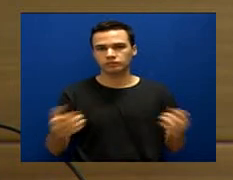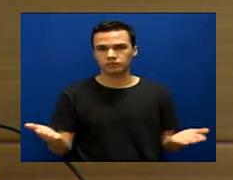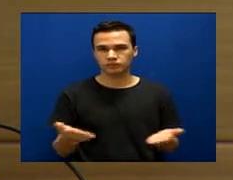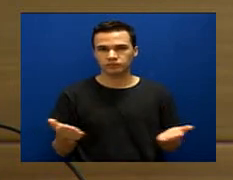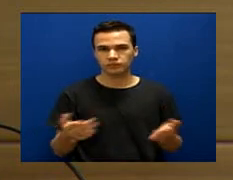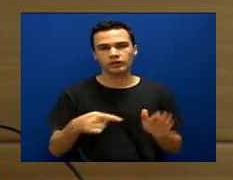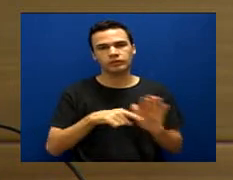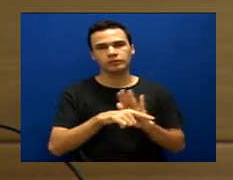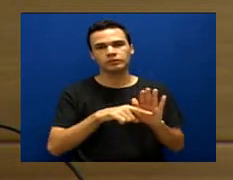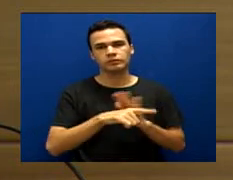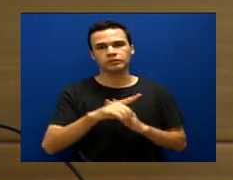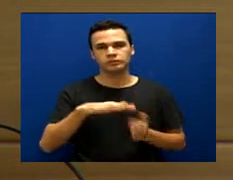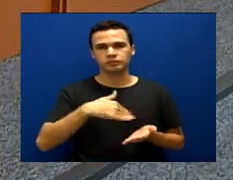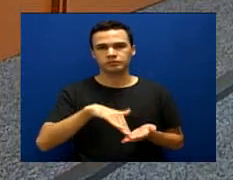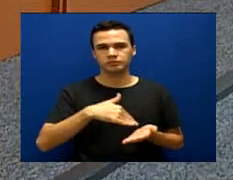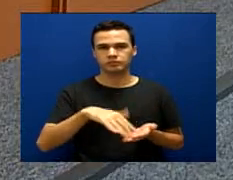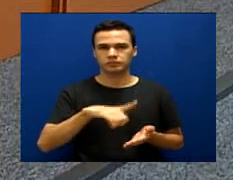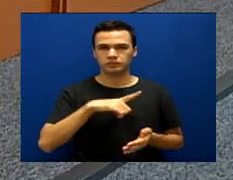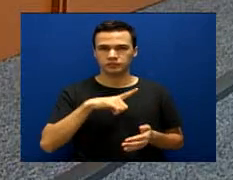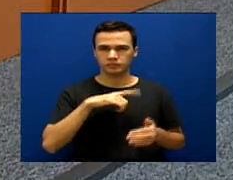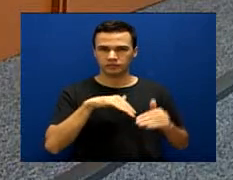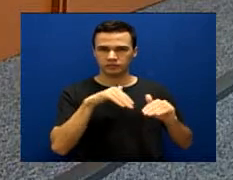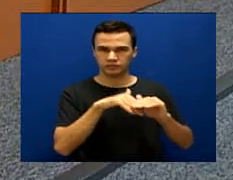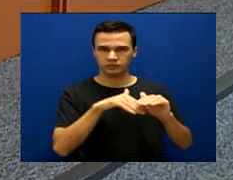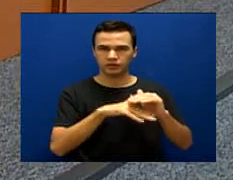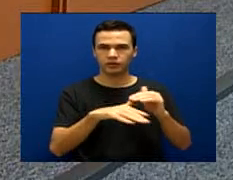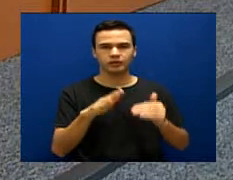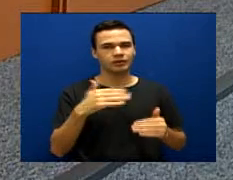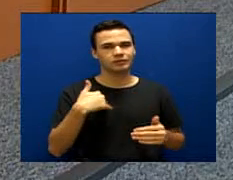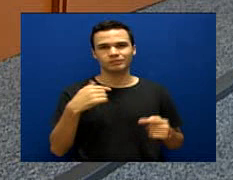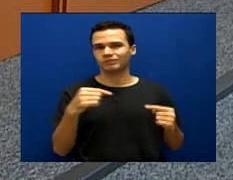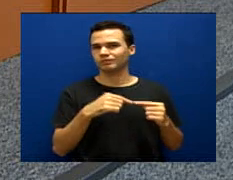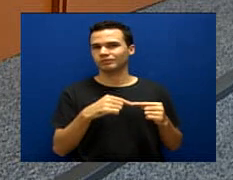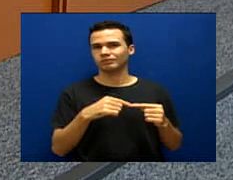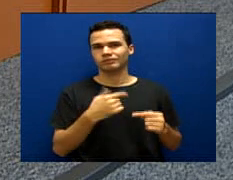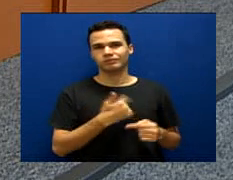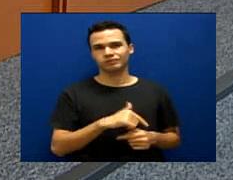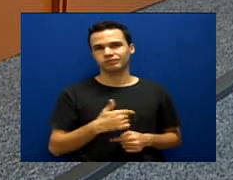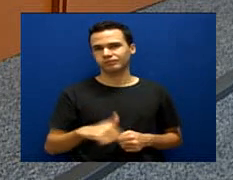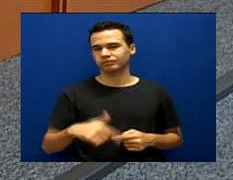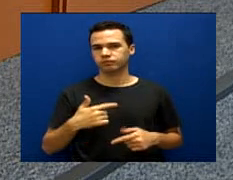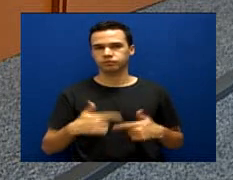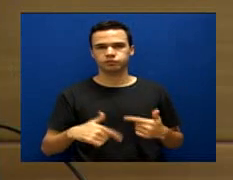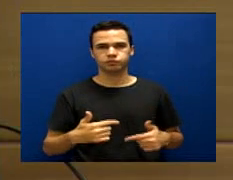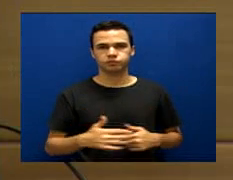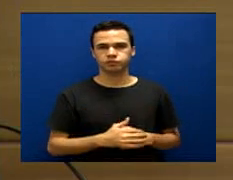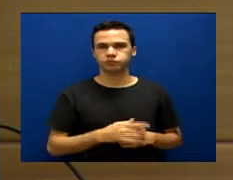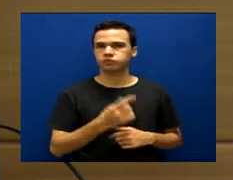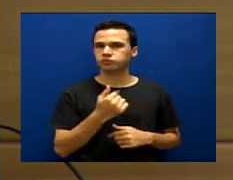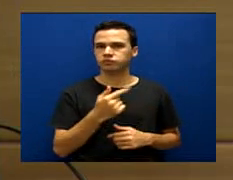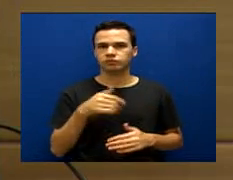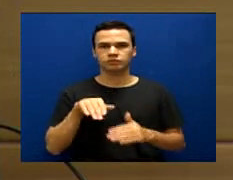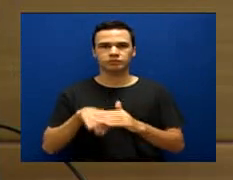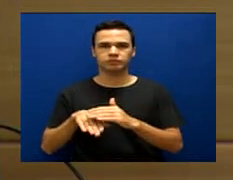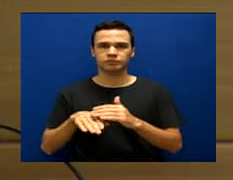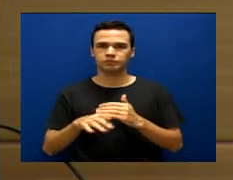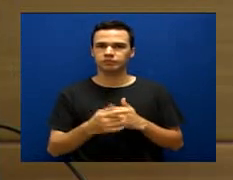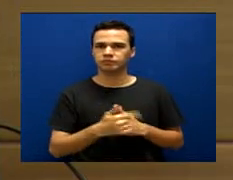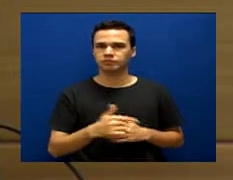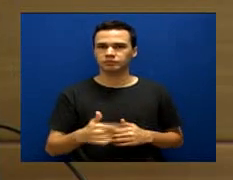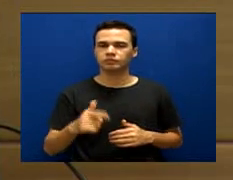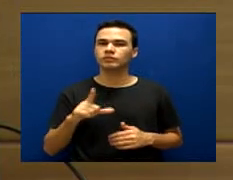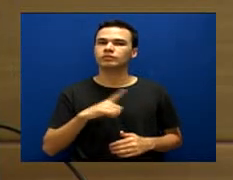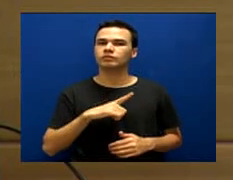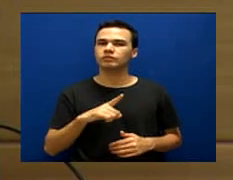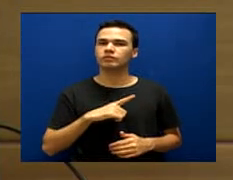Perguntei ao secretário Gessé se ele tem na pasta dele recursos para isso. Não consta. Senão não tem prática. Então, não tem recurso. Não tem. O